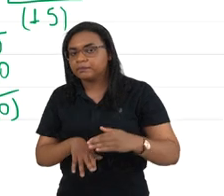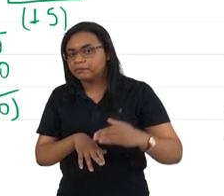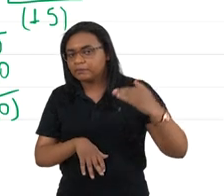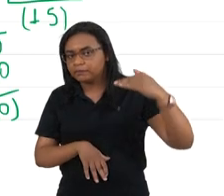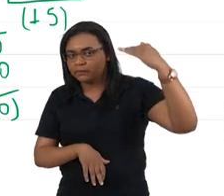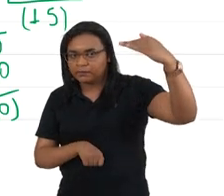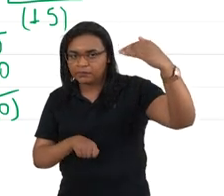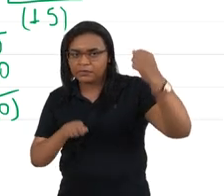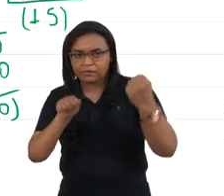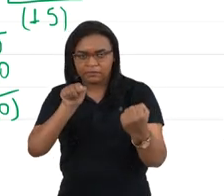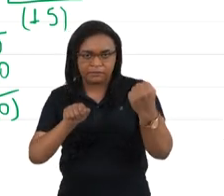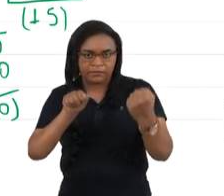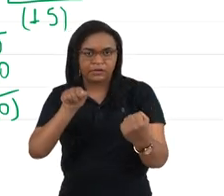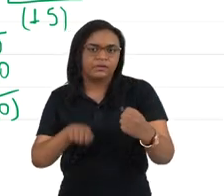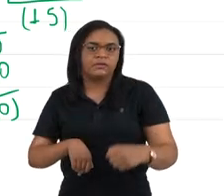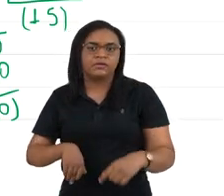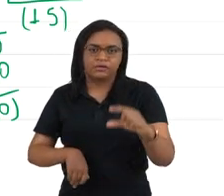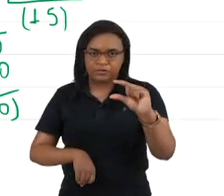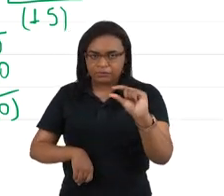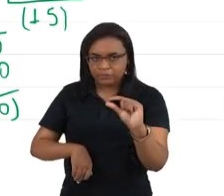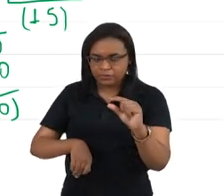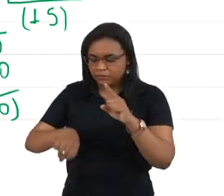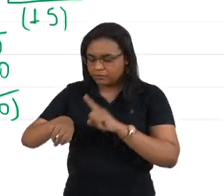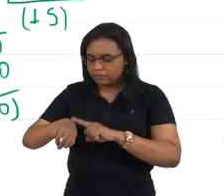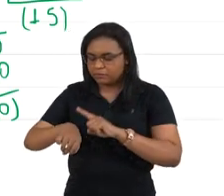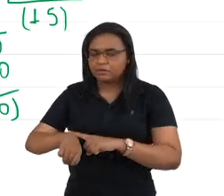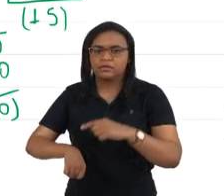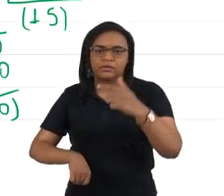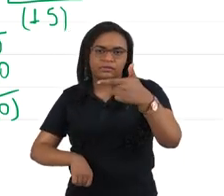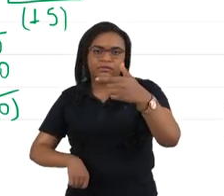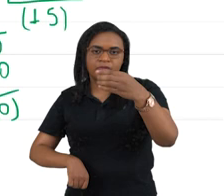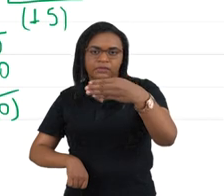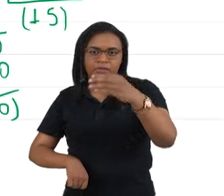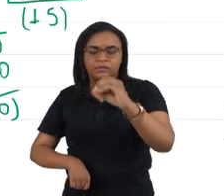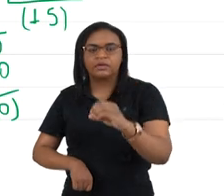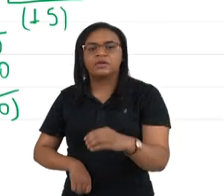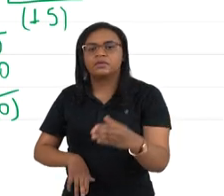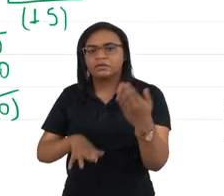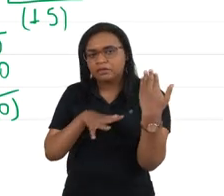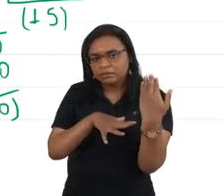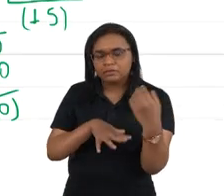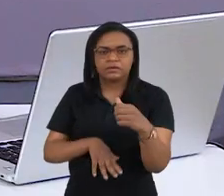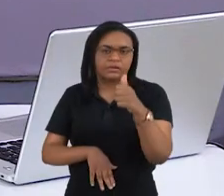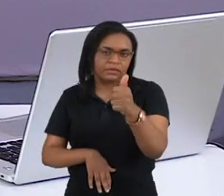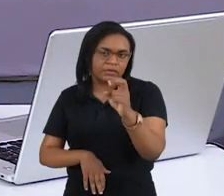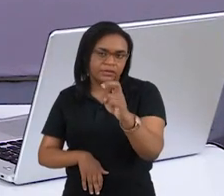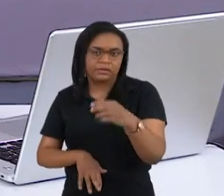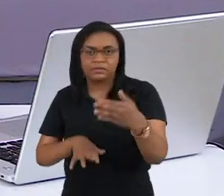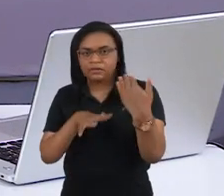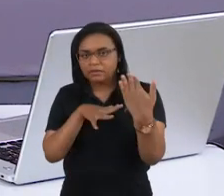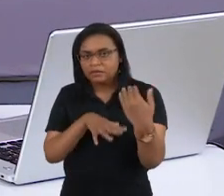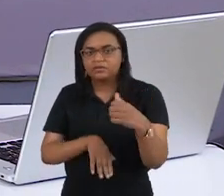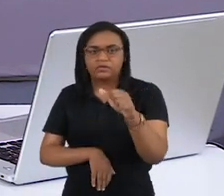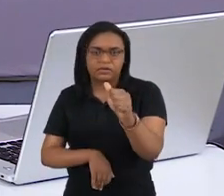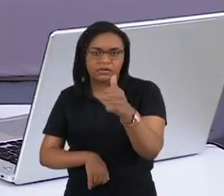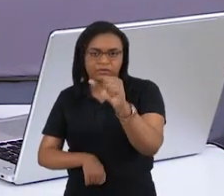aumentar a velocidade, eu vou diminuir o tempo. Aumentei a velocidade para 240, o tempo vai ser agora 15. Antes era 18. Então, essa aqui é a relação da regra de